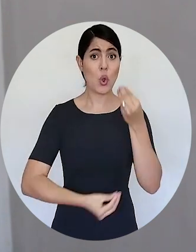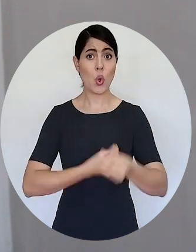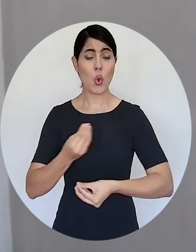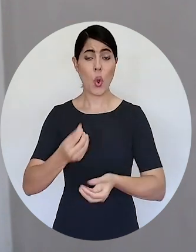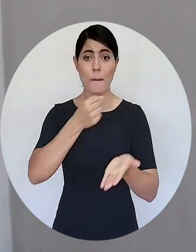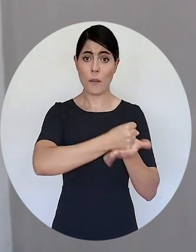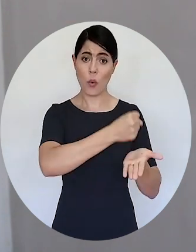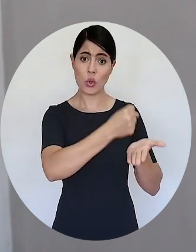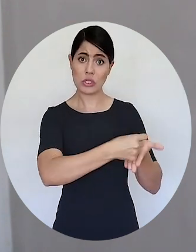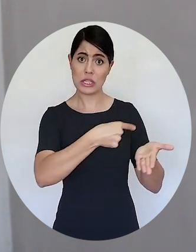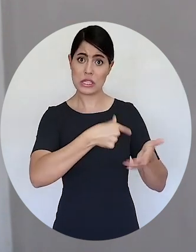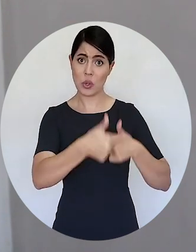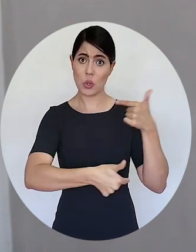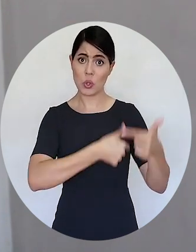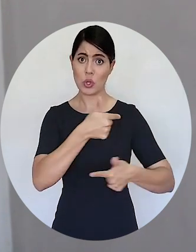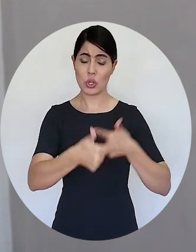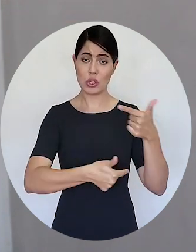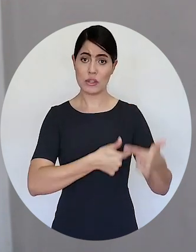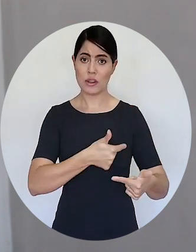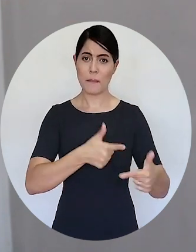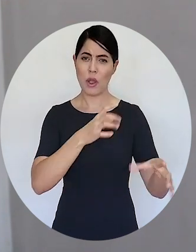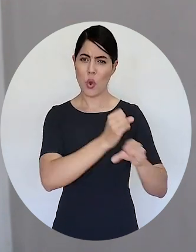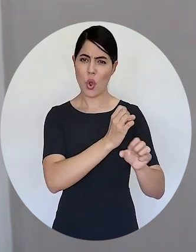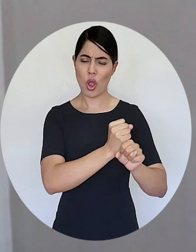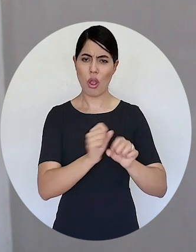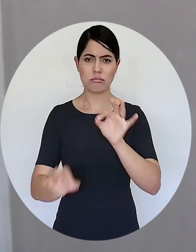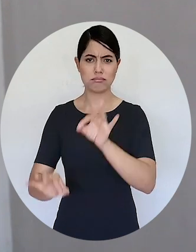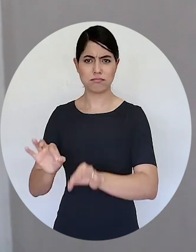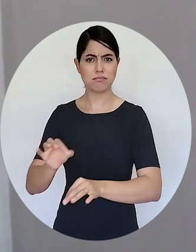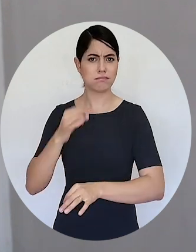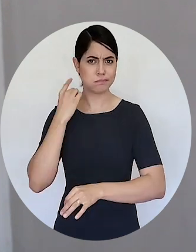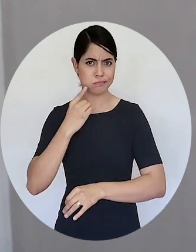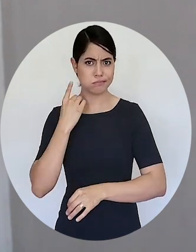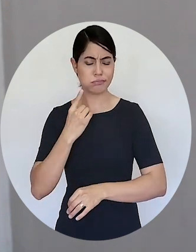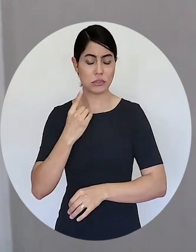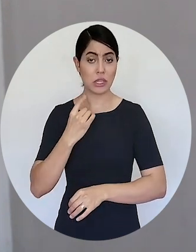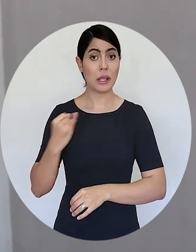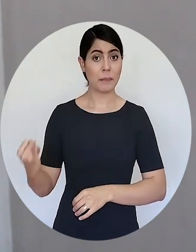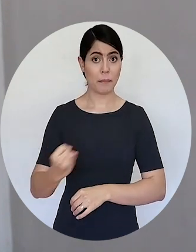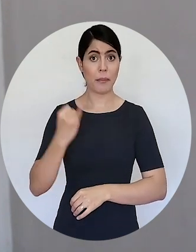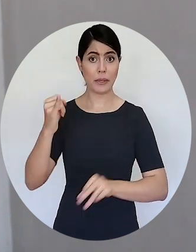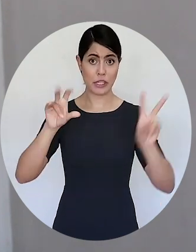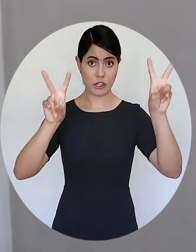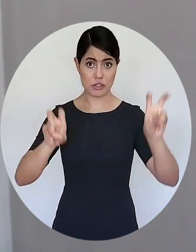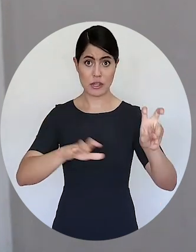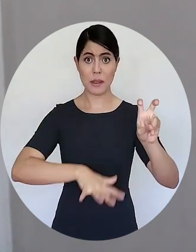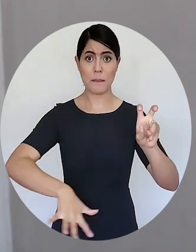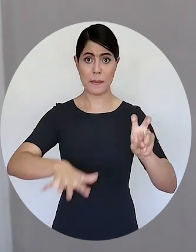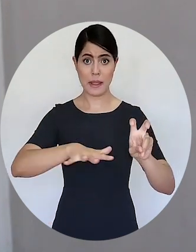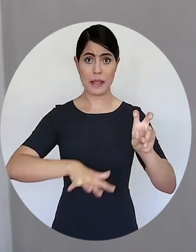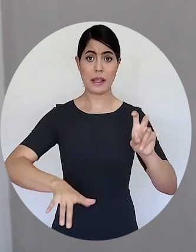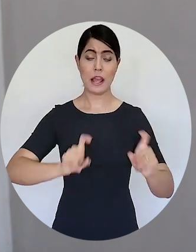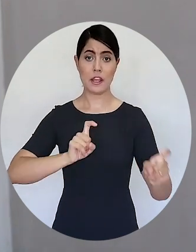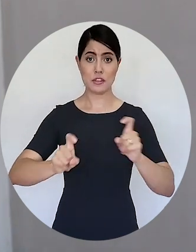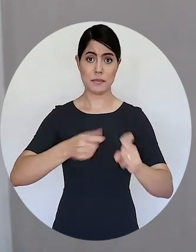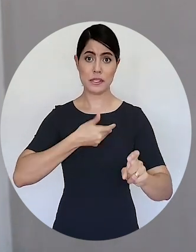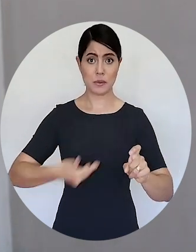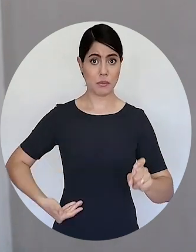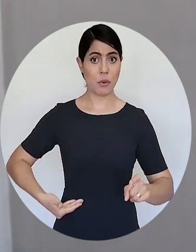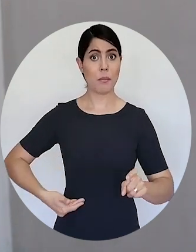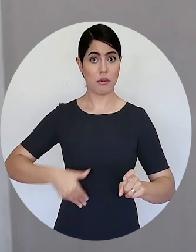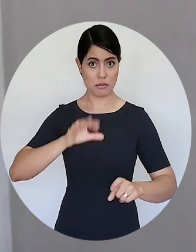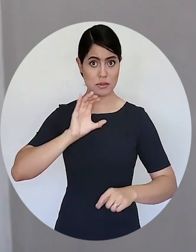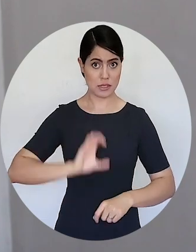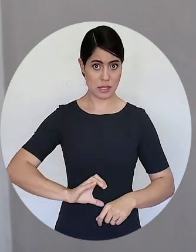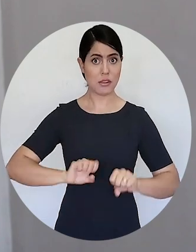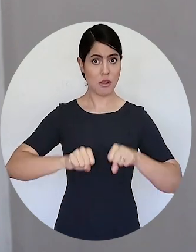de licitação na contratação de serviços jurídicos e de contabilidade pela administração pública é um reforço na defesa dos